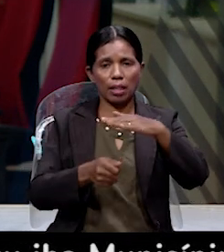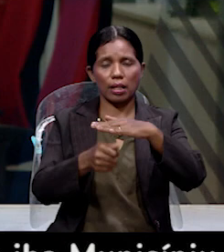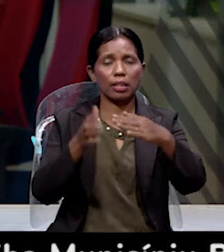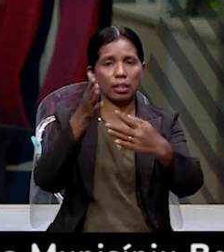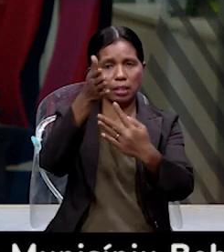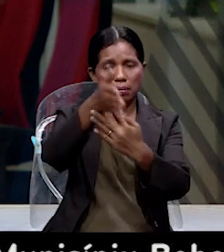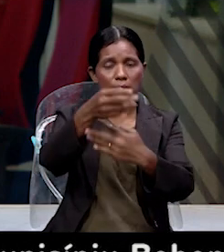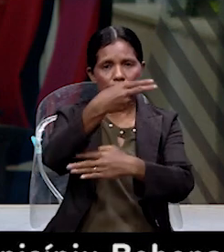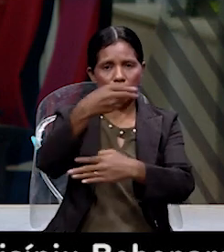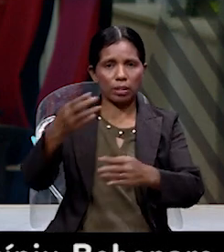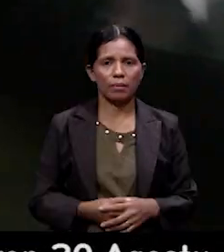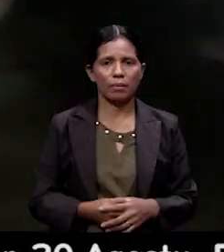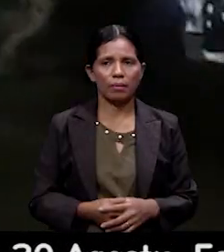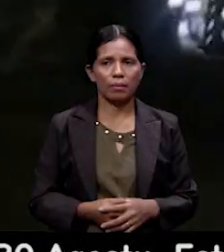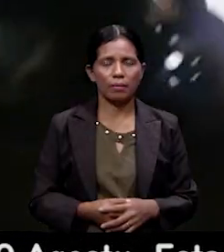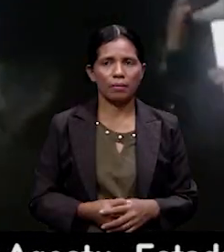sinto.